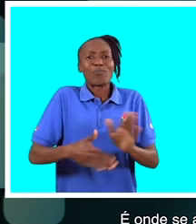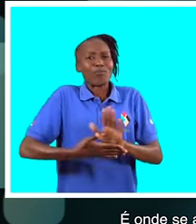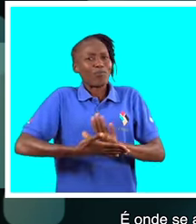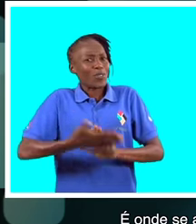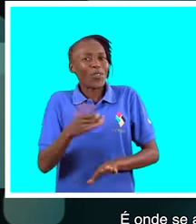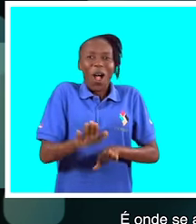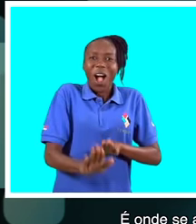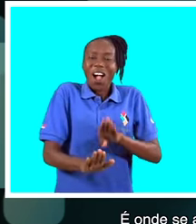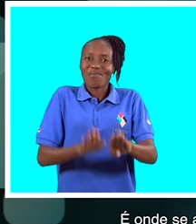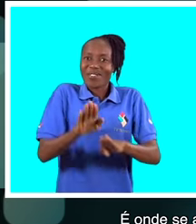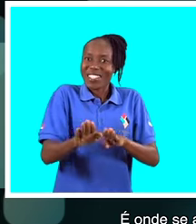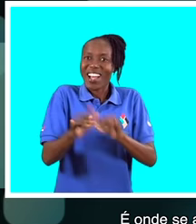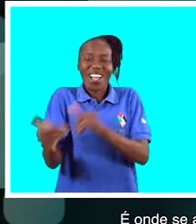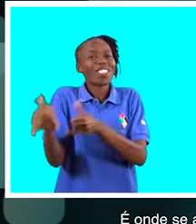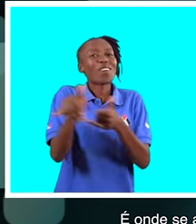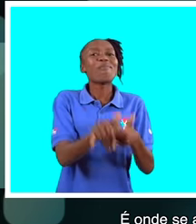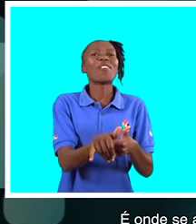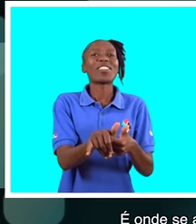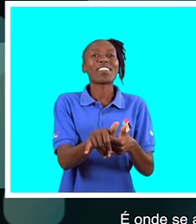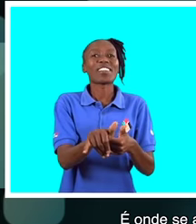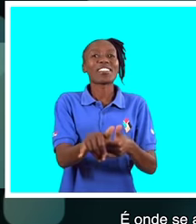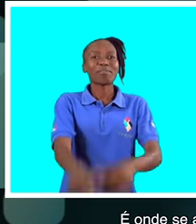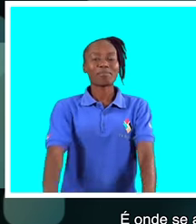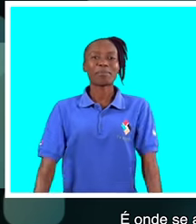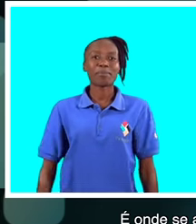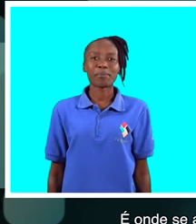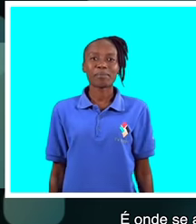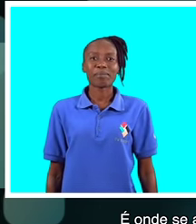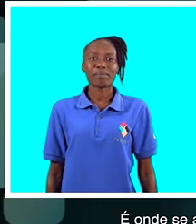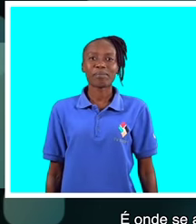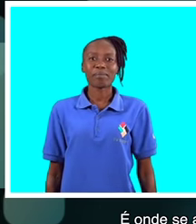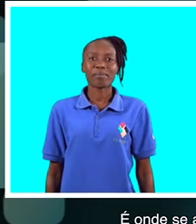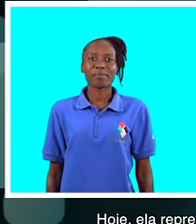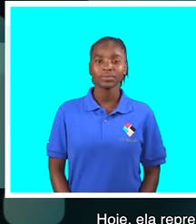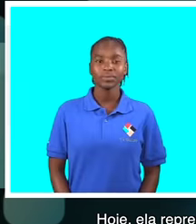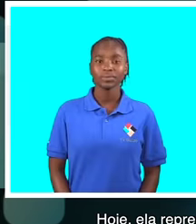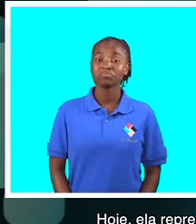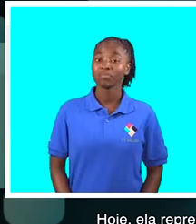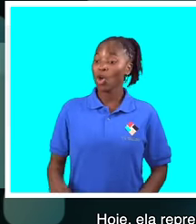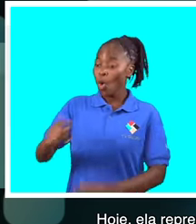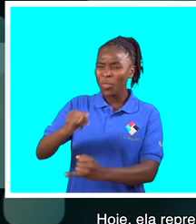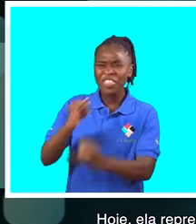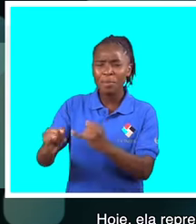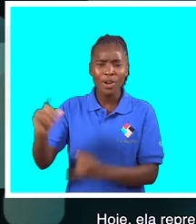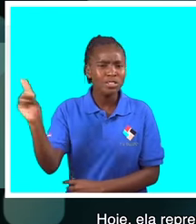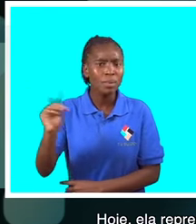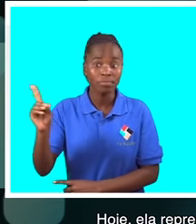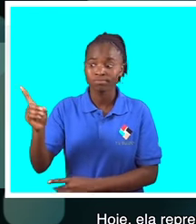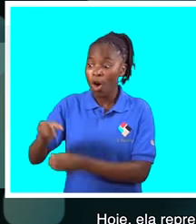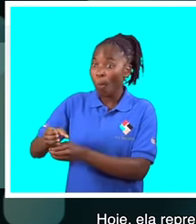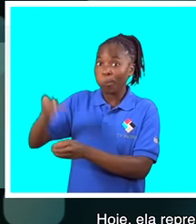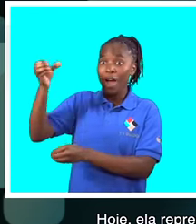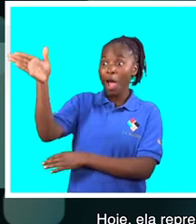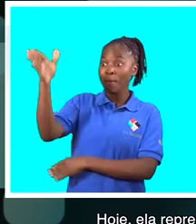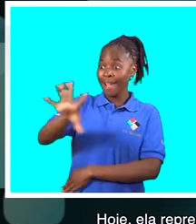caminhar no mundo da moda, poder conhecer e saber o que é a moda. Hoje, ela representa os